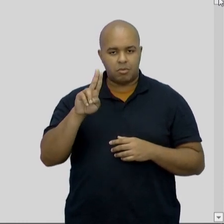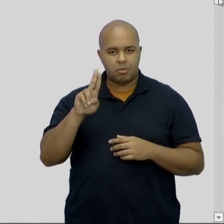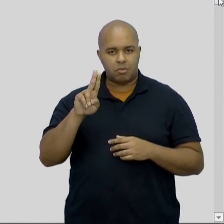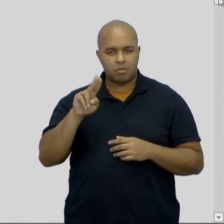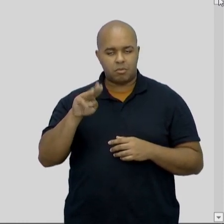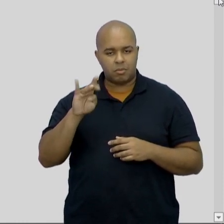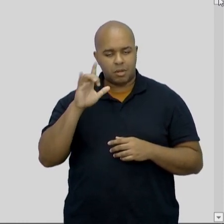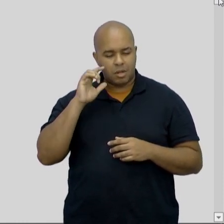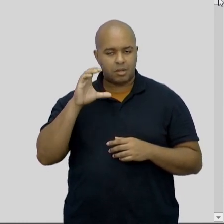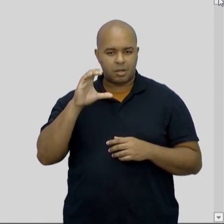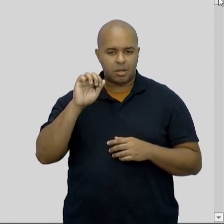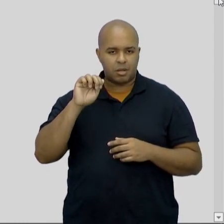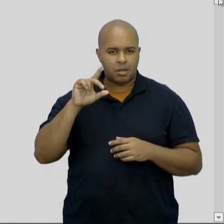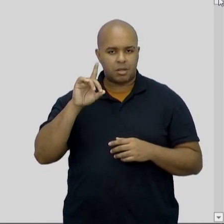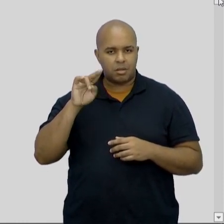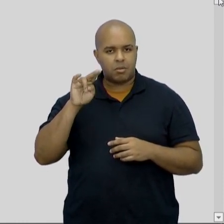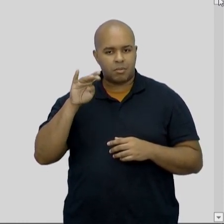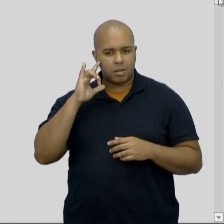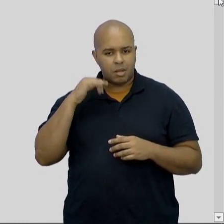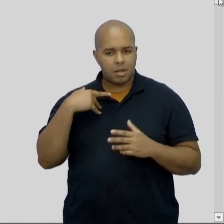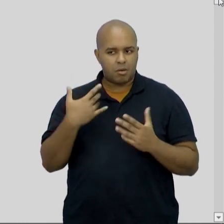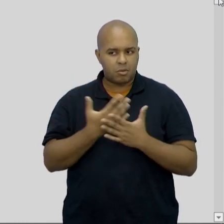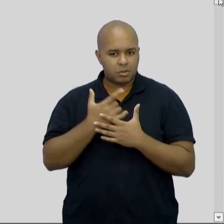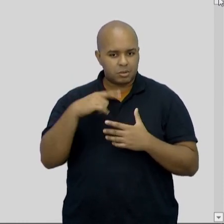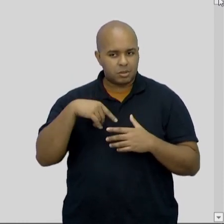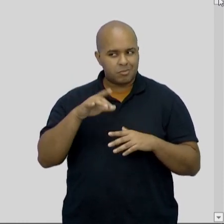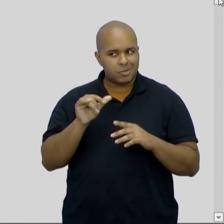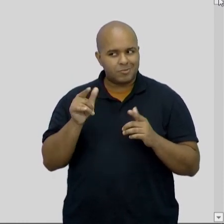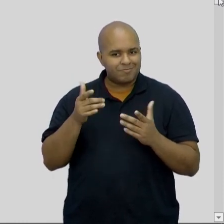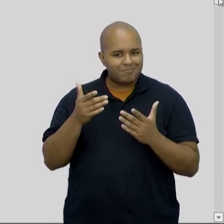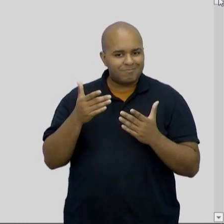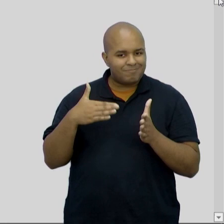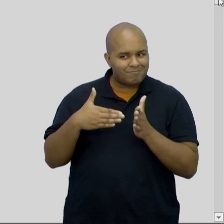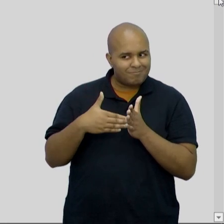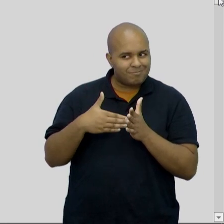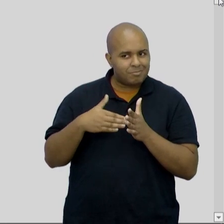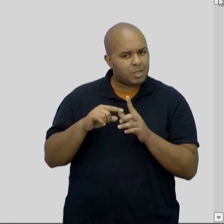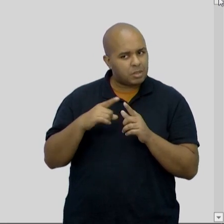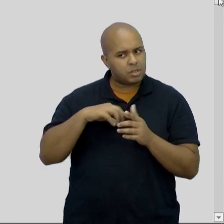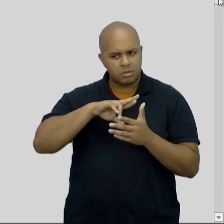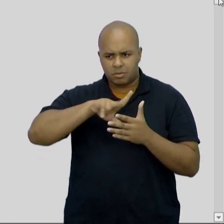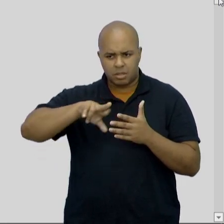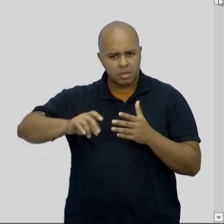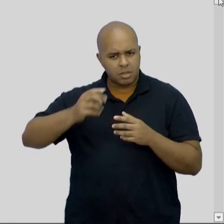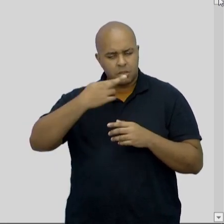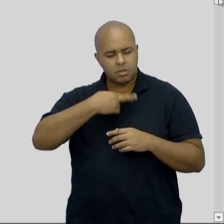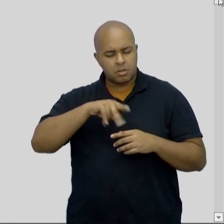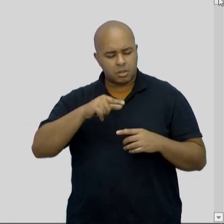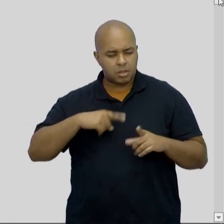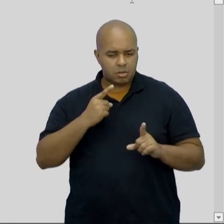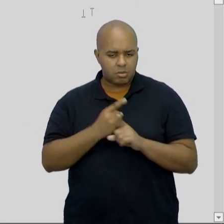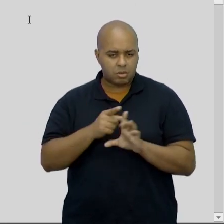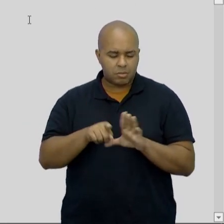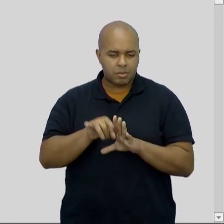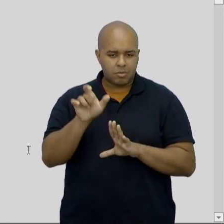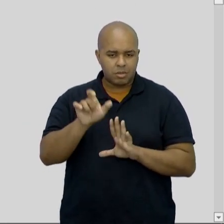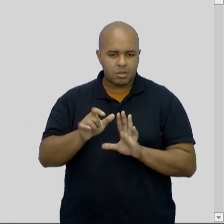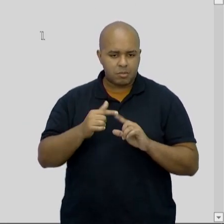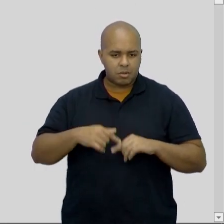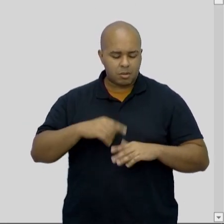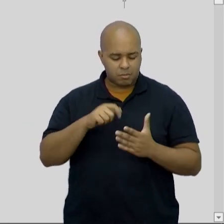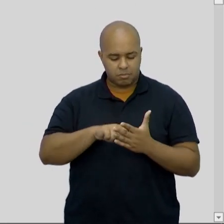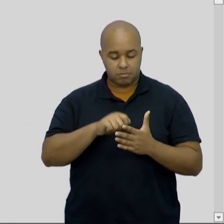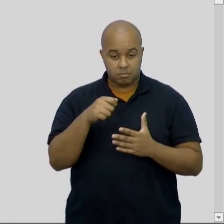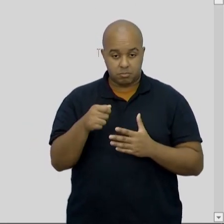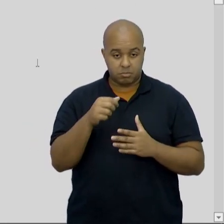algo restrito. Mas nós temos diversas outras religiões e aqui nós temos um exemplo no manual